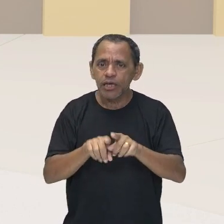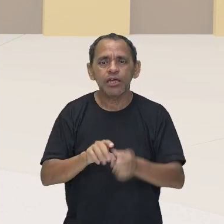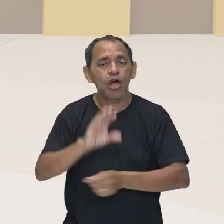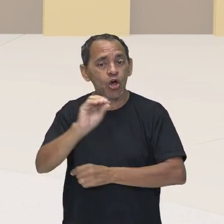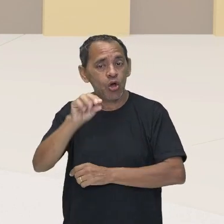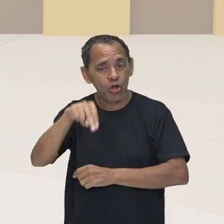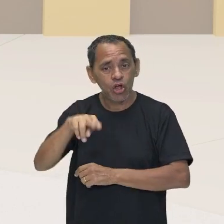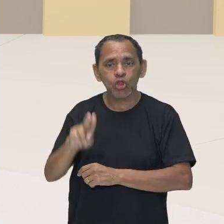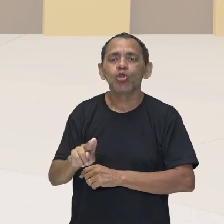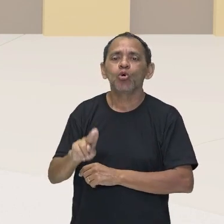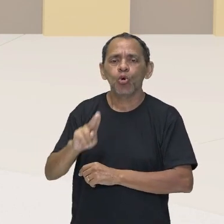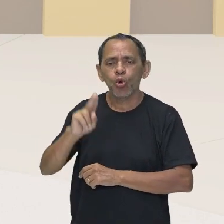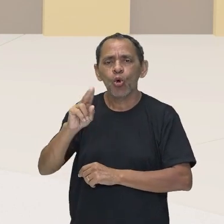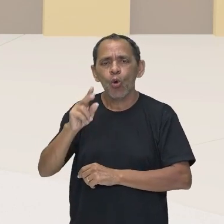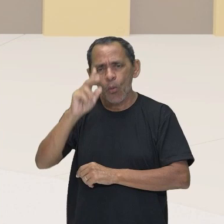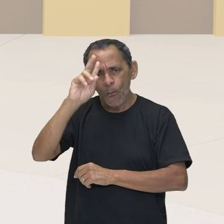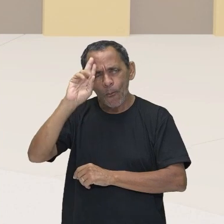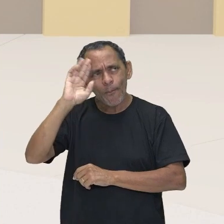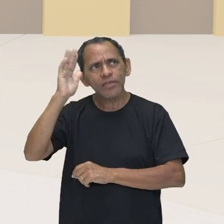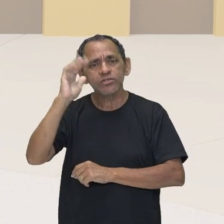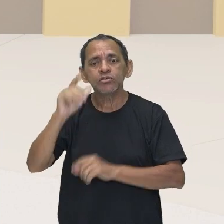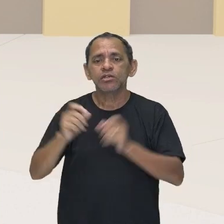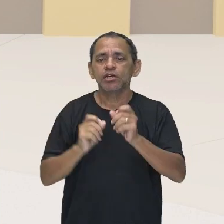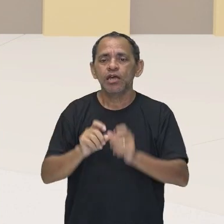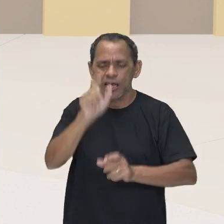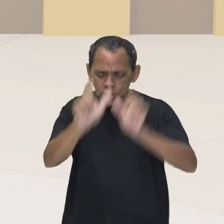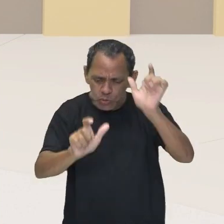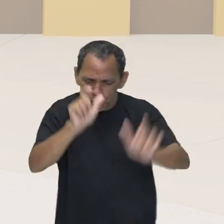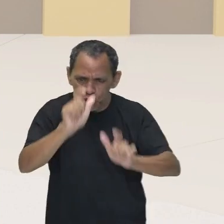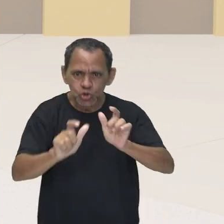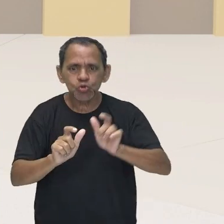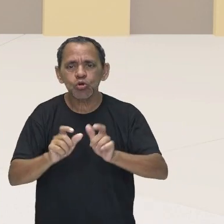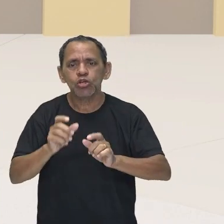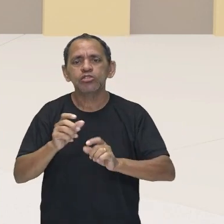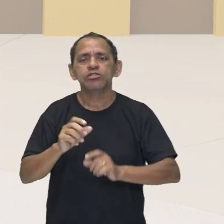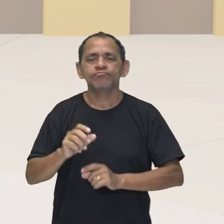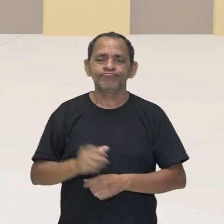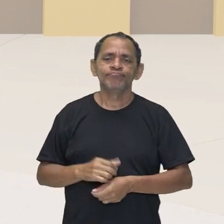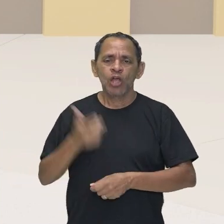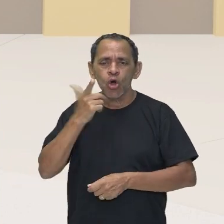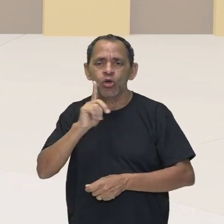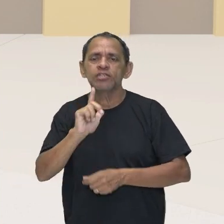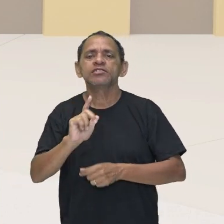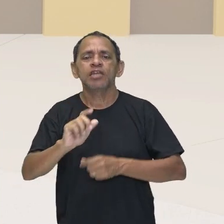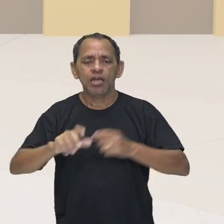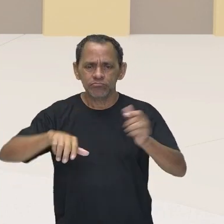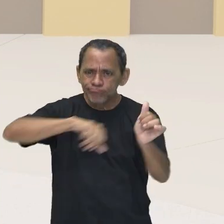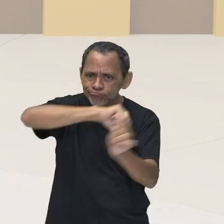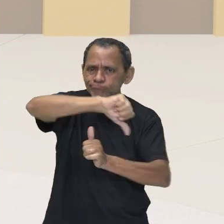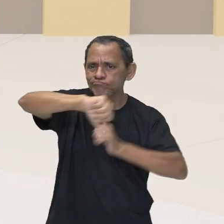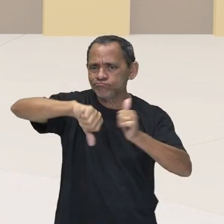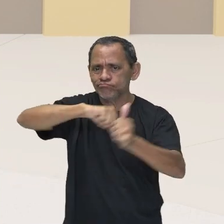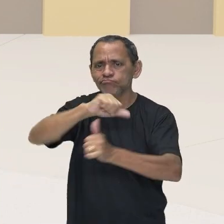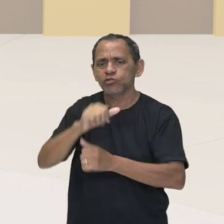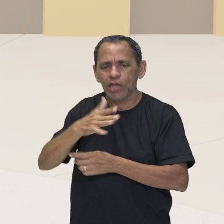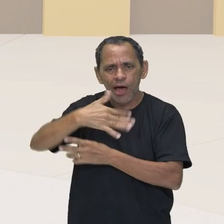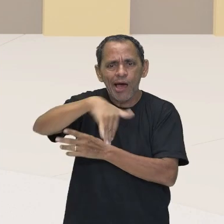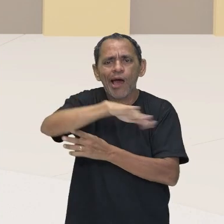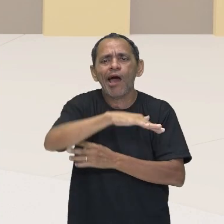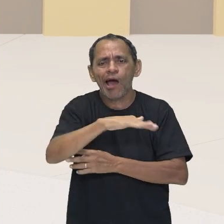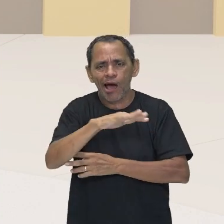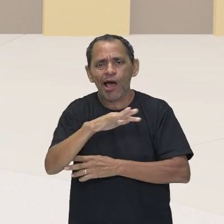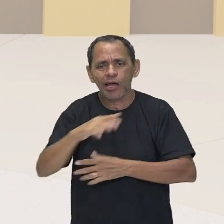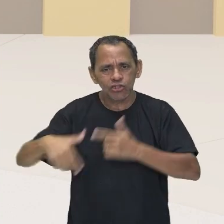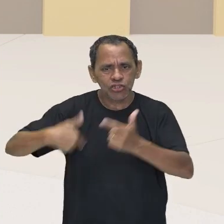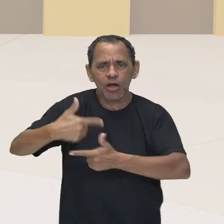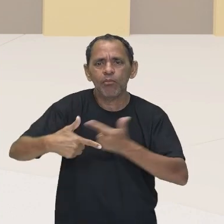pensamento criativo, transformar qualquer meio de forma criativa é uma habilidade a ser